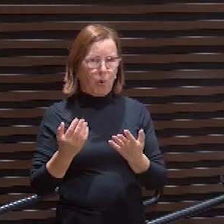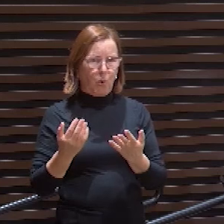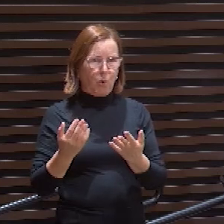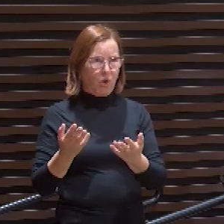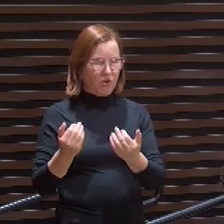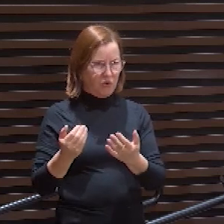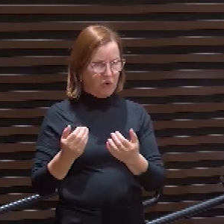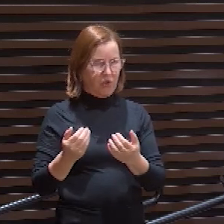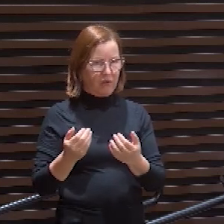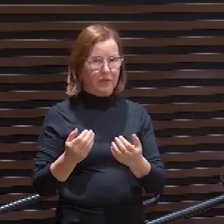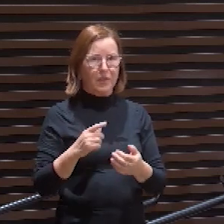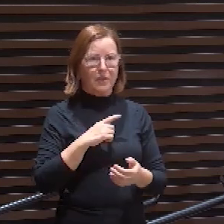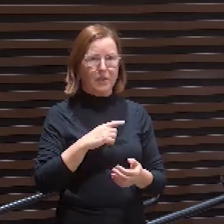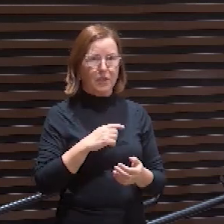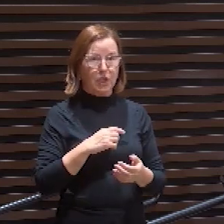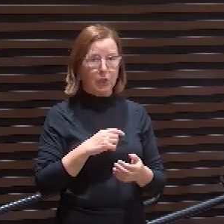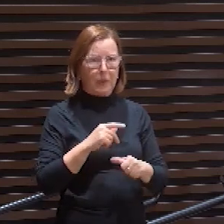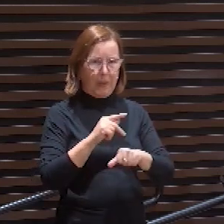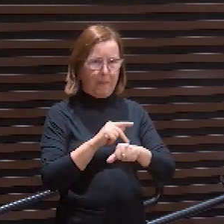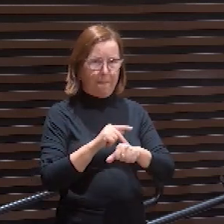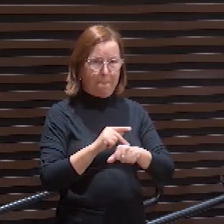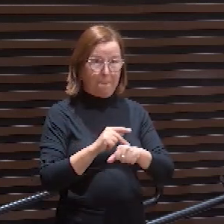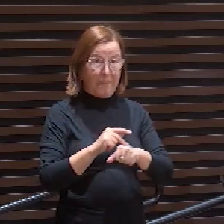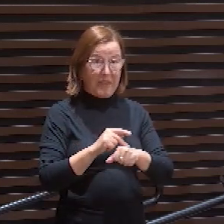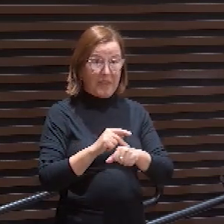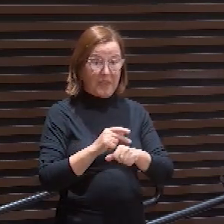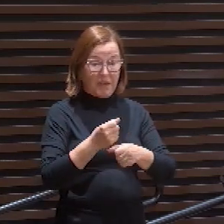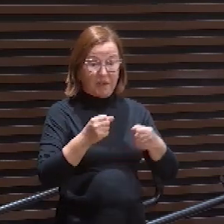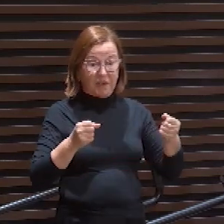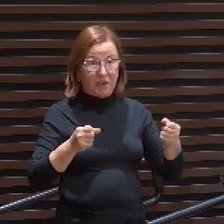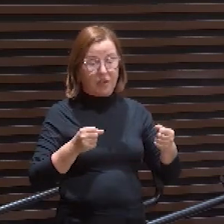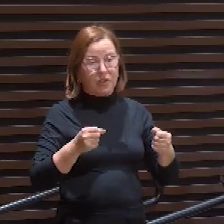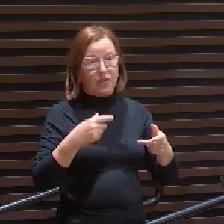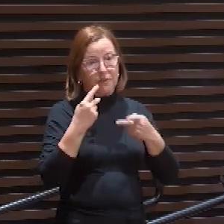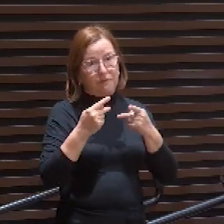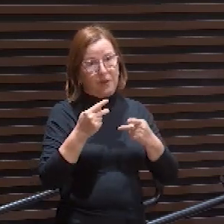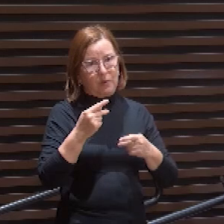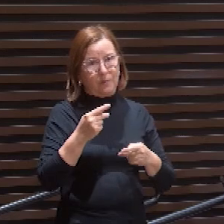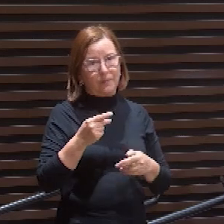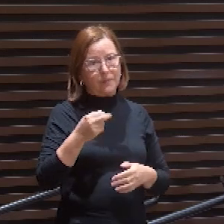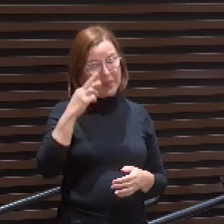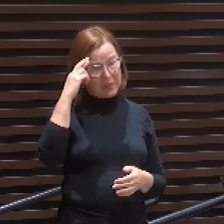sua mão e foi logo dizendo ao homem, Senhor,